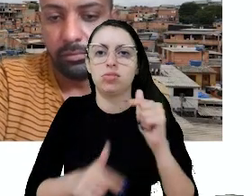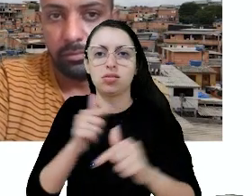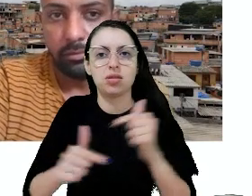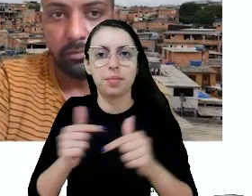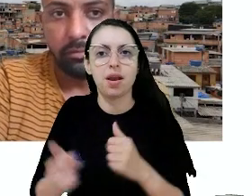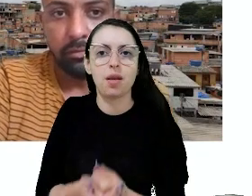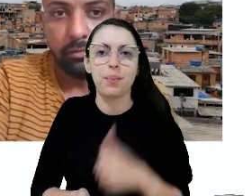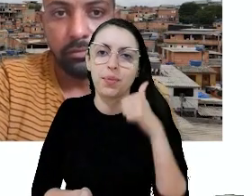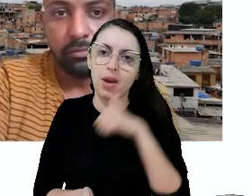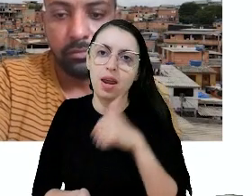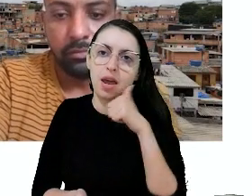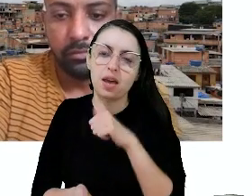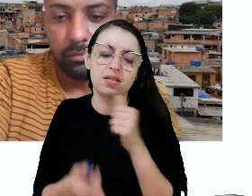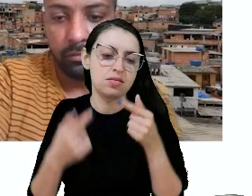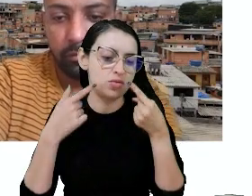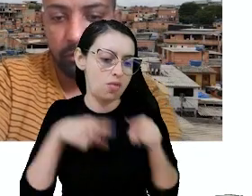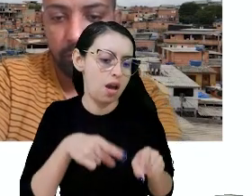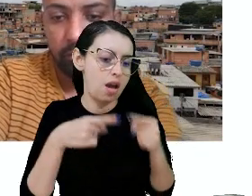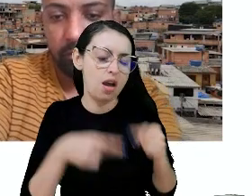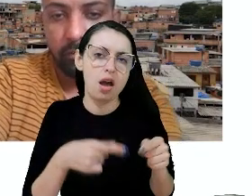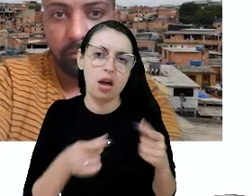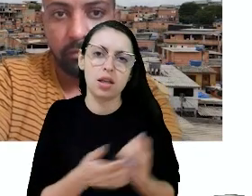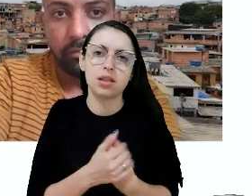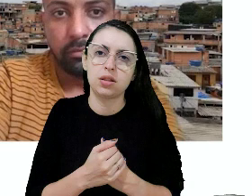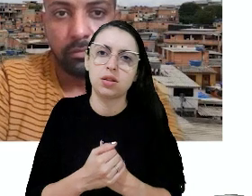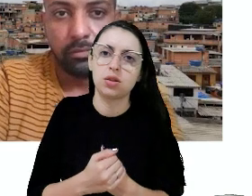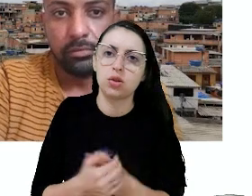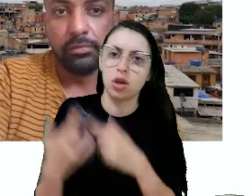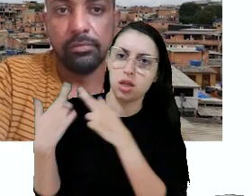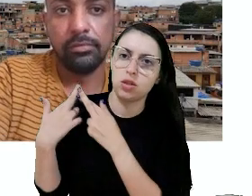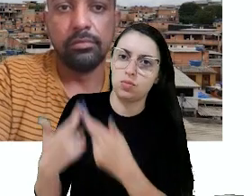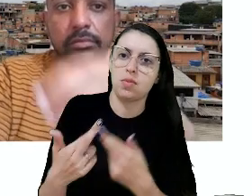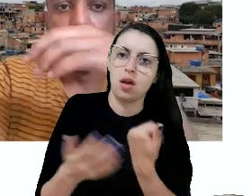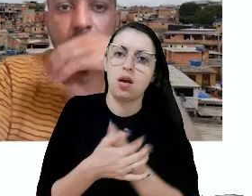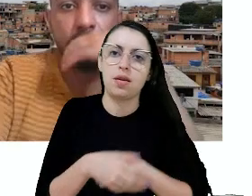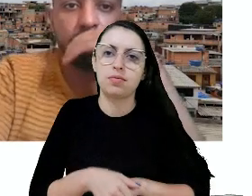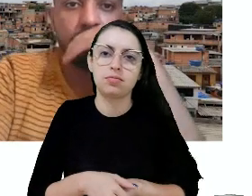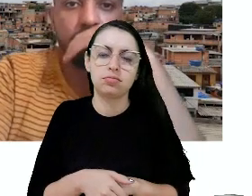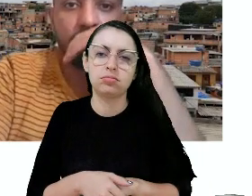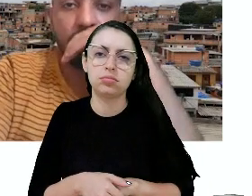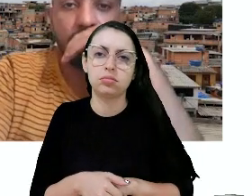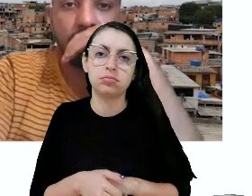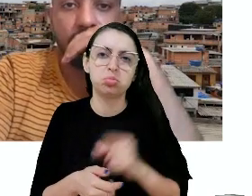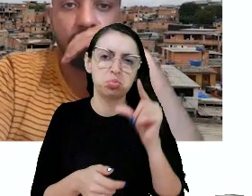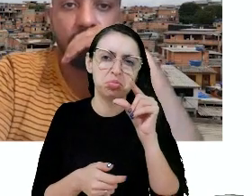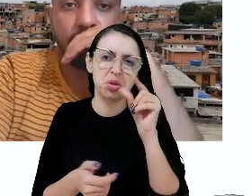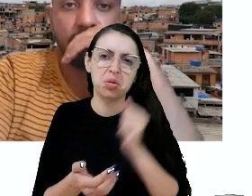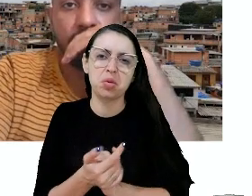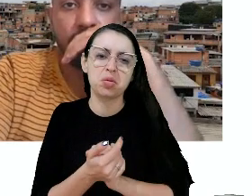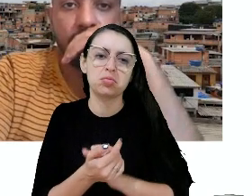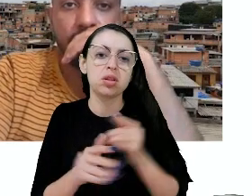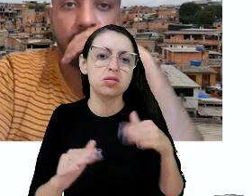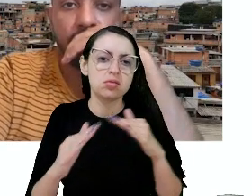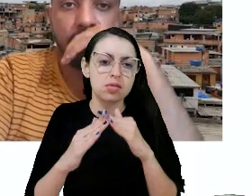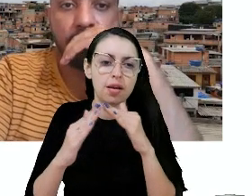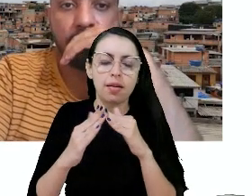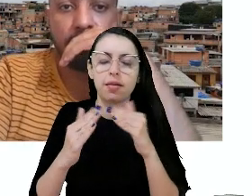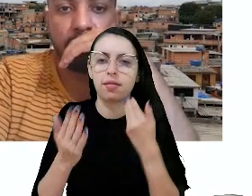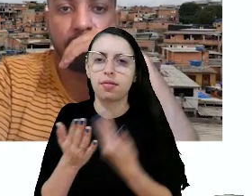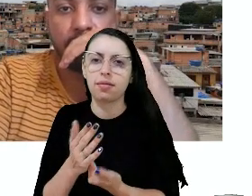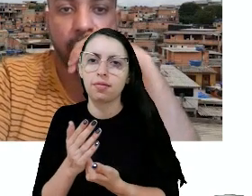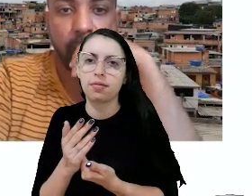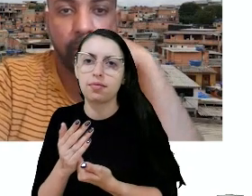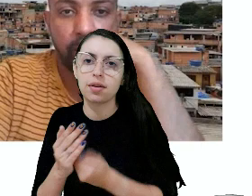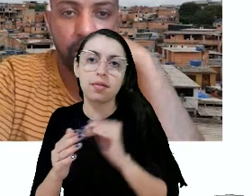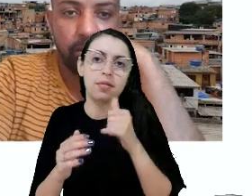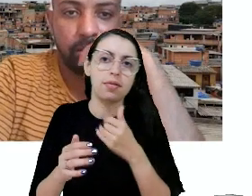sendo julgadas por seus patrões ou superiores hierárquicos pelo fato de produzirem menos por estarem em casa, e isso tem tudo a